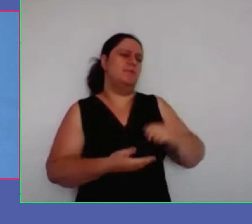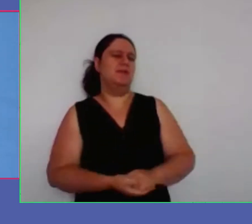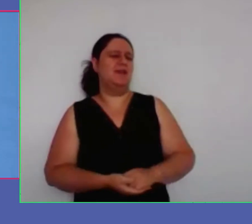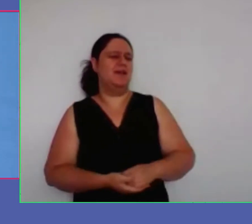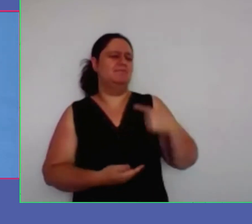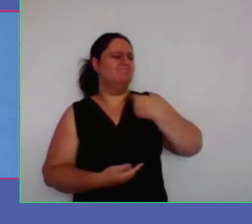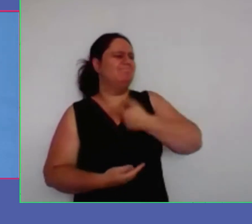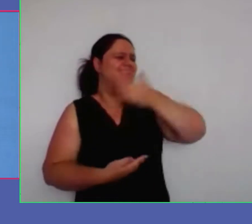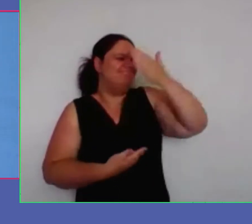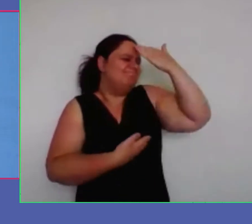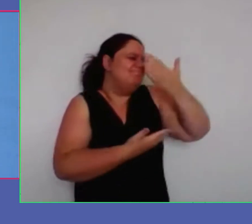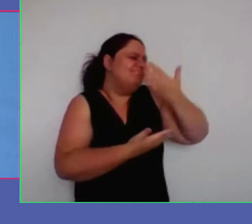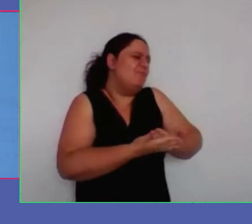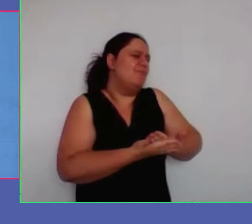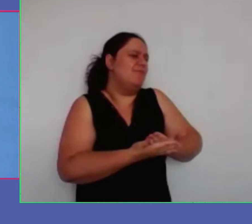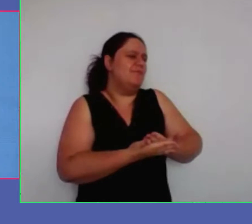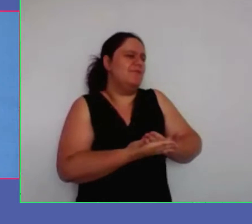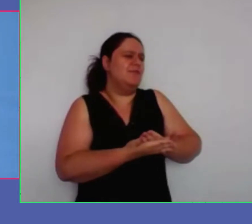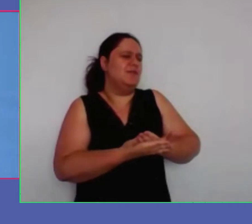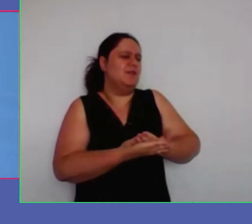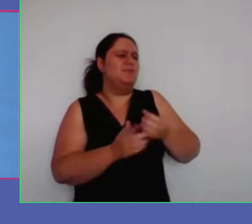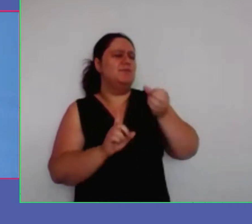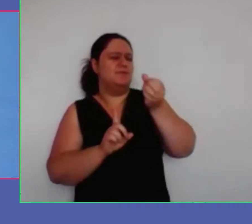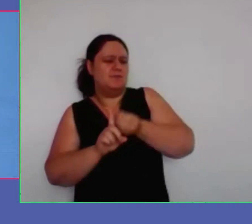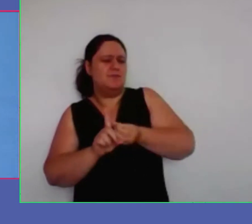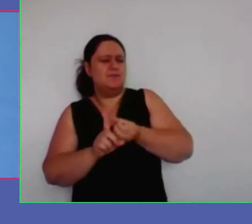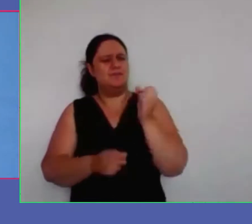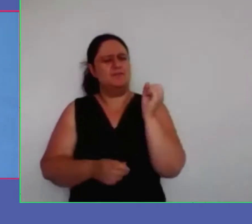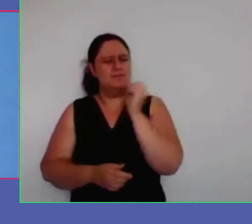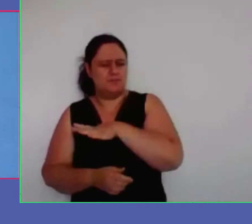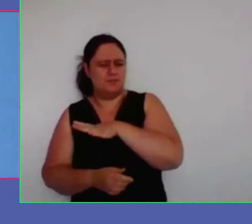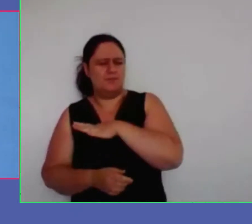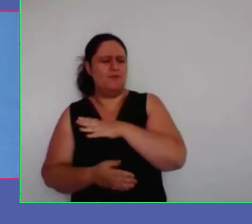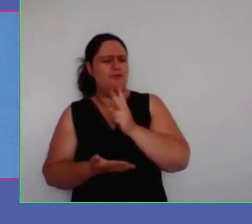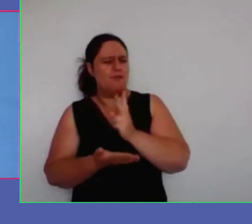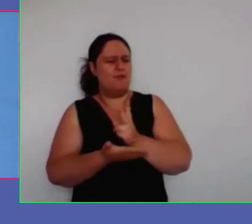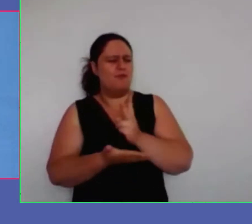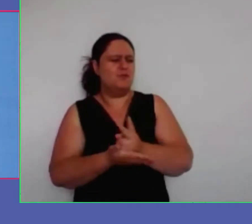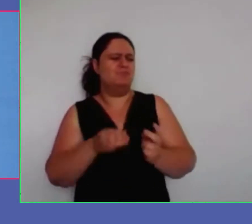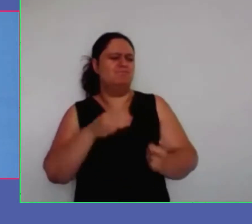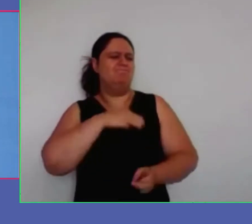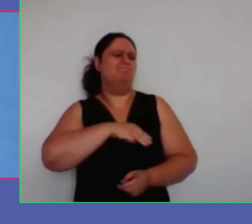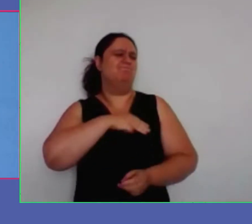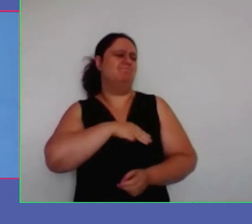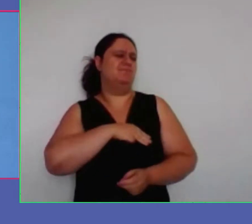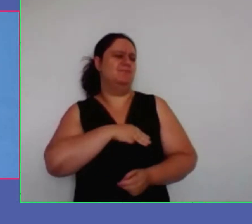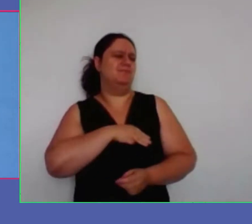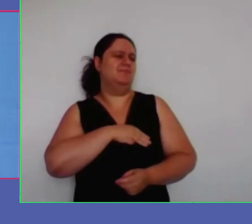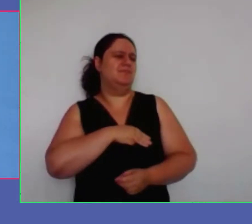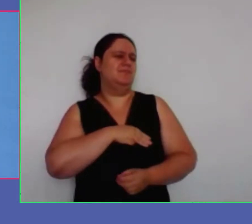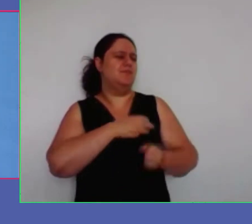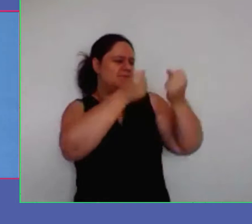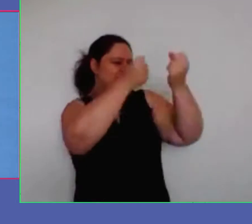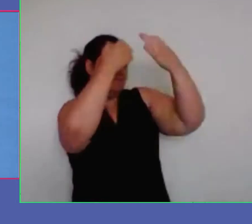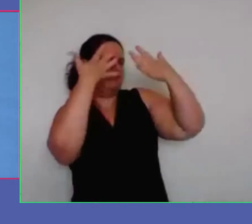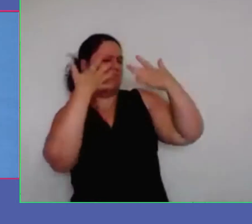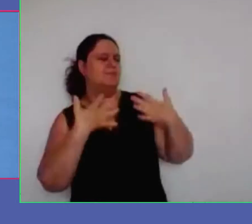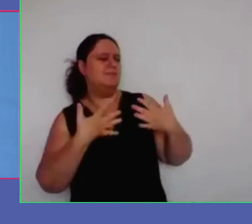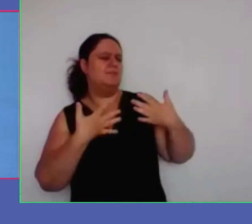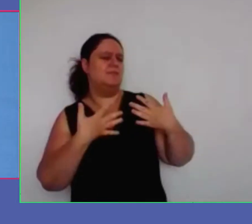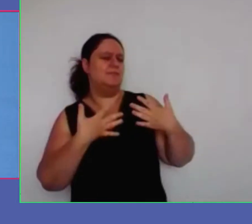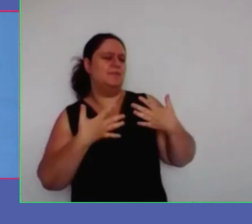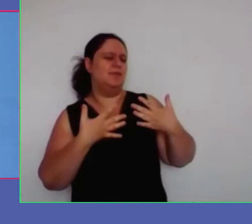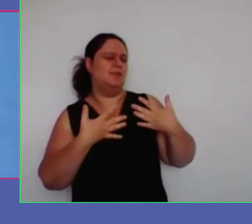um semestre. Senhor, continuando com o livro de Mateus, venha nos abençoar. Senhor, nós queremos dizer